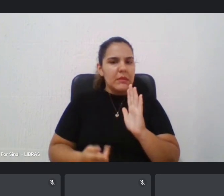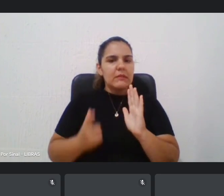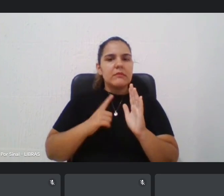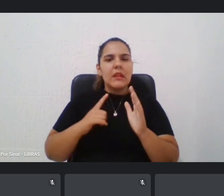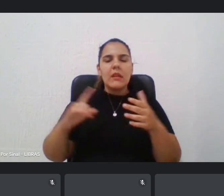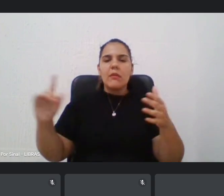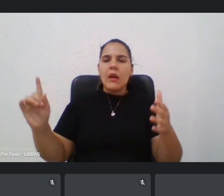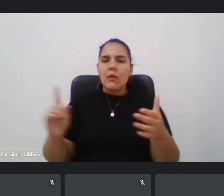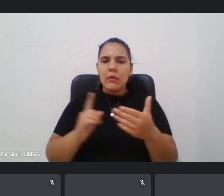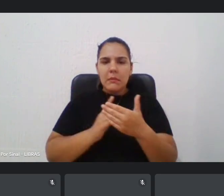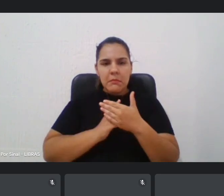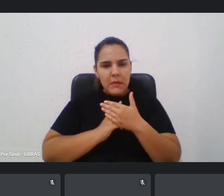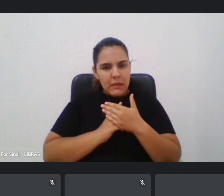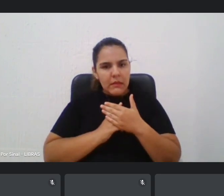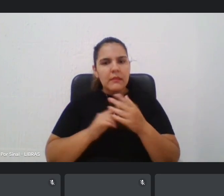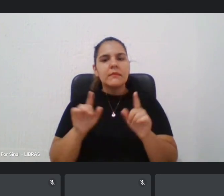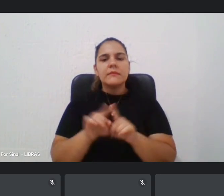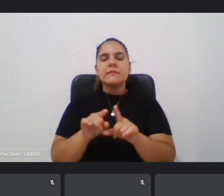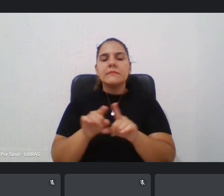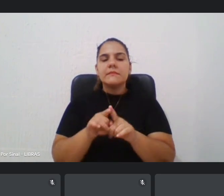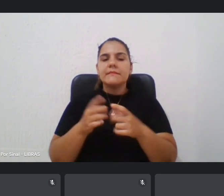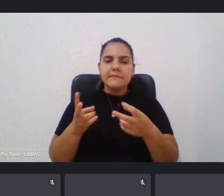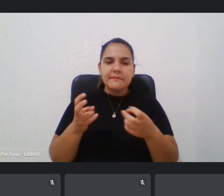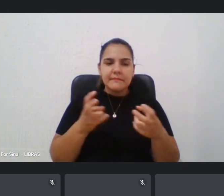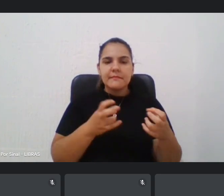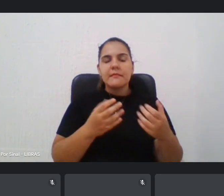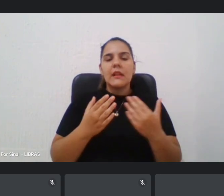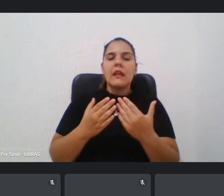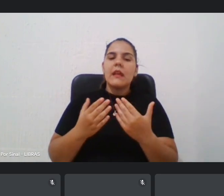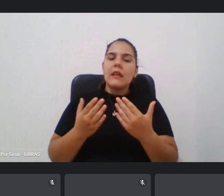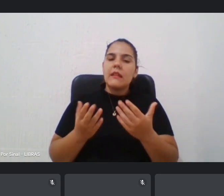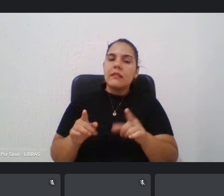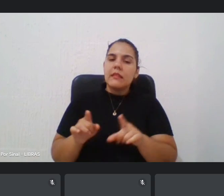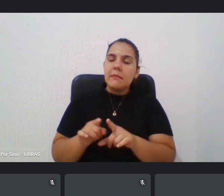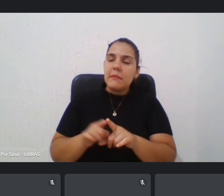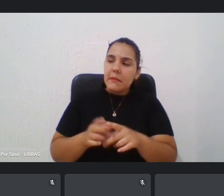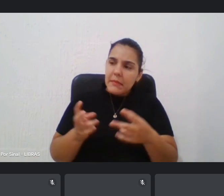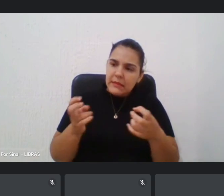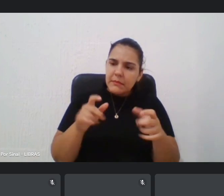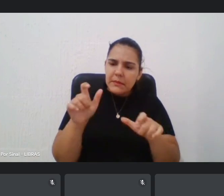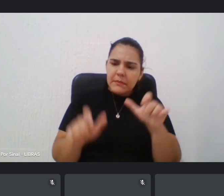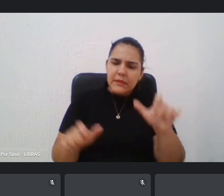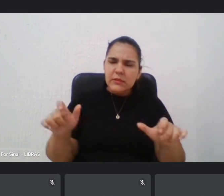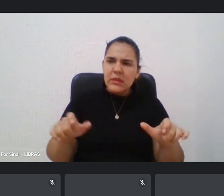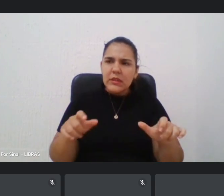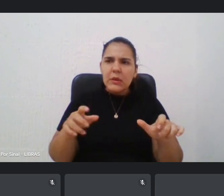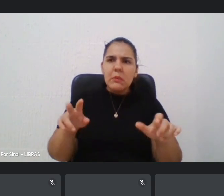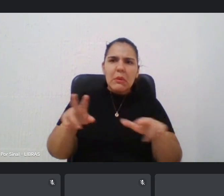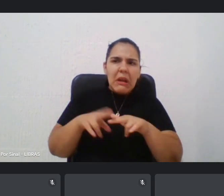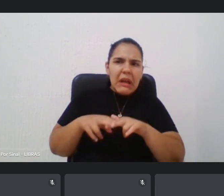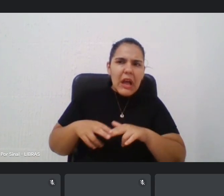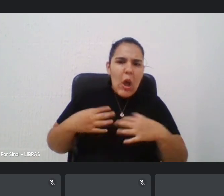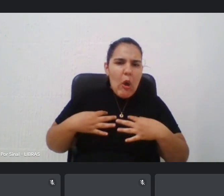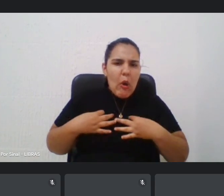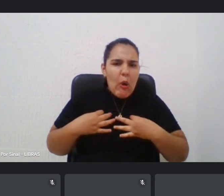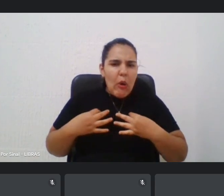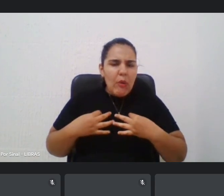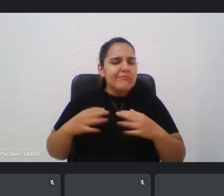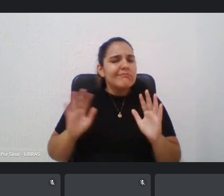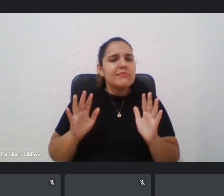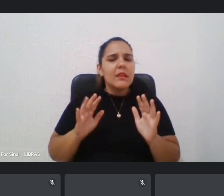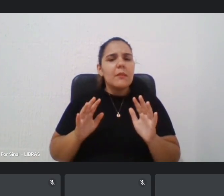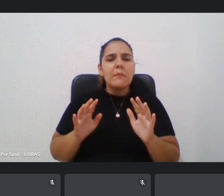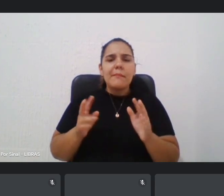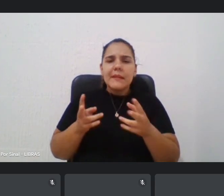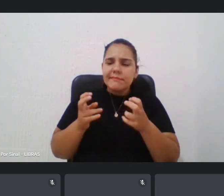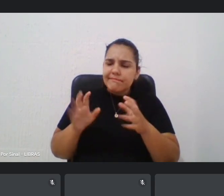perceber as pessoas, não por suas vestes, não por seu odor, mas por ser pessoas, por